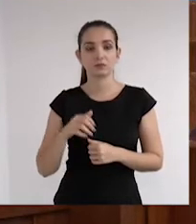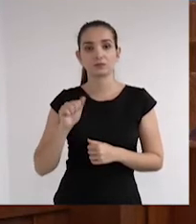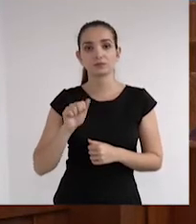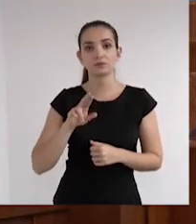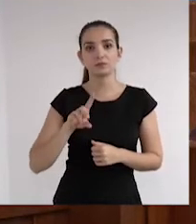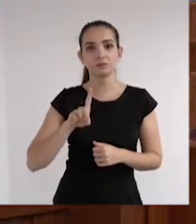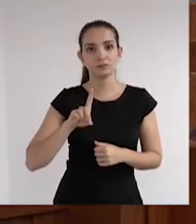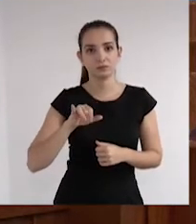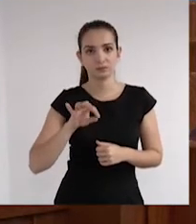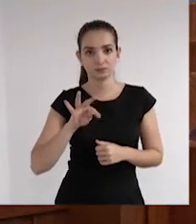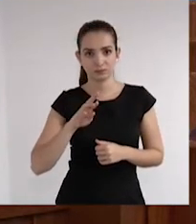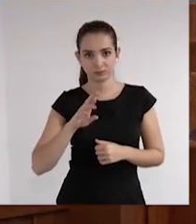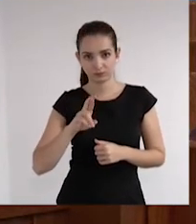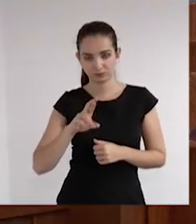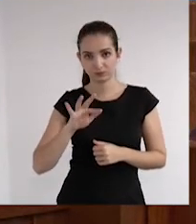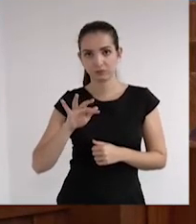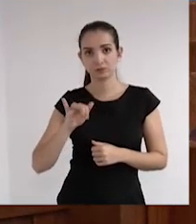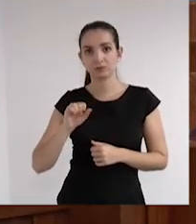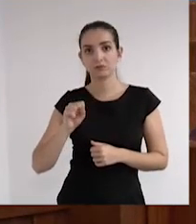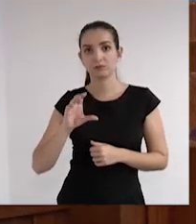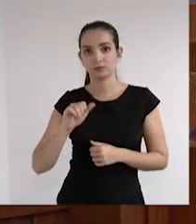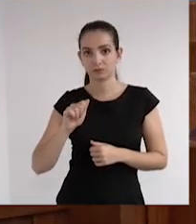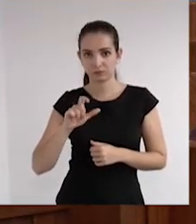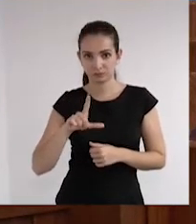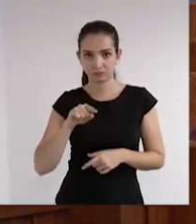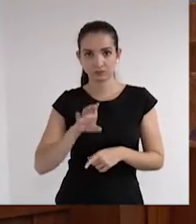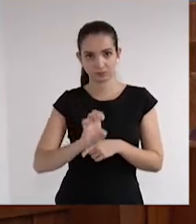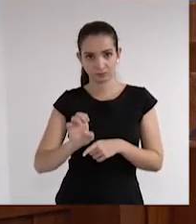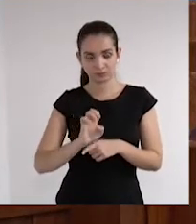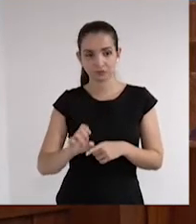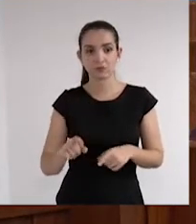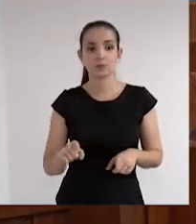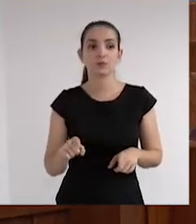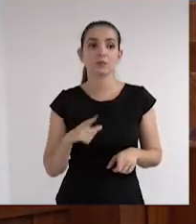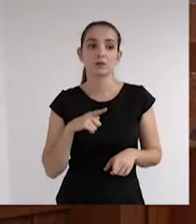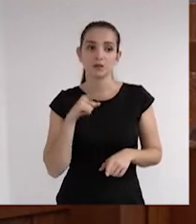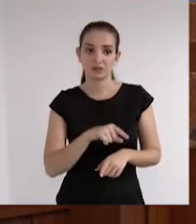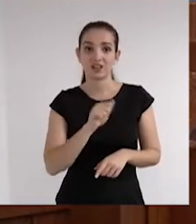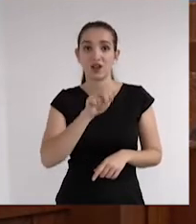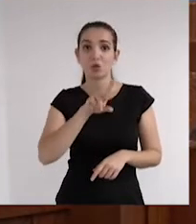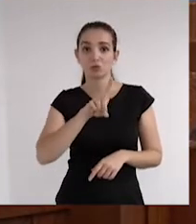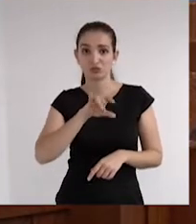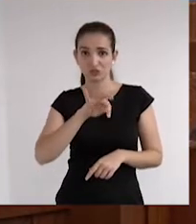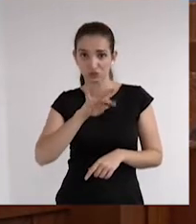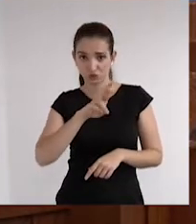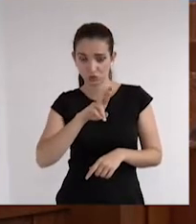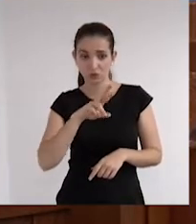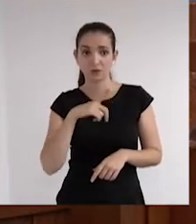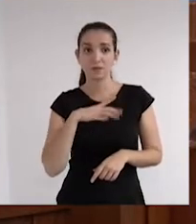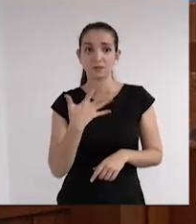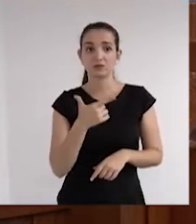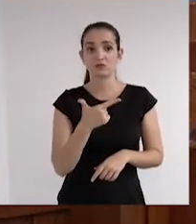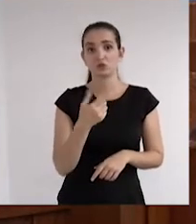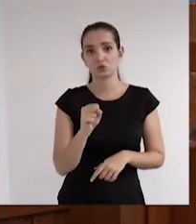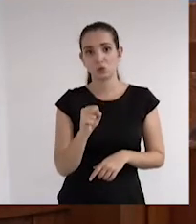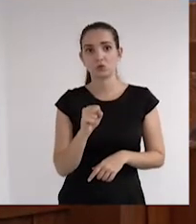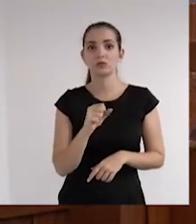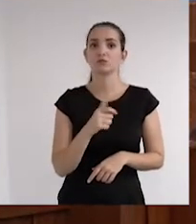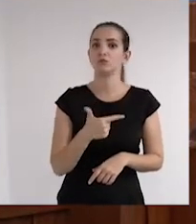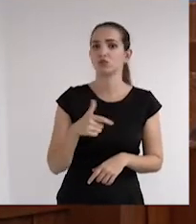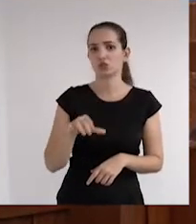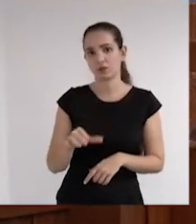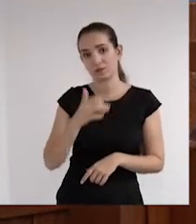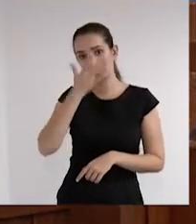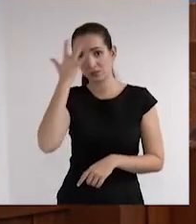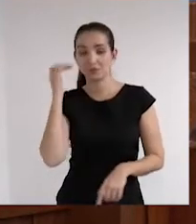auditor fiscal de tributos estaduais, no cargo de auditor, perto de 28, 29